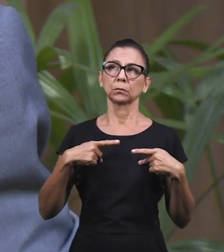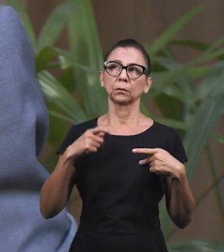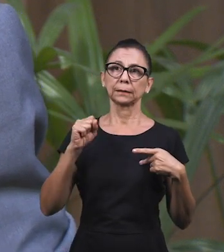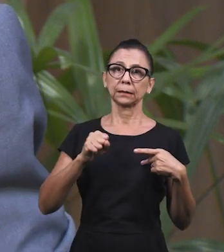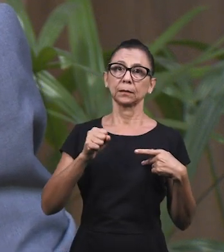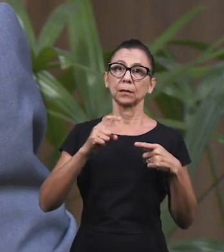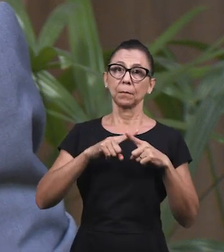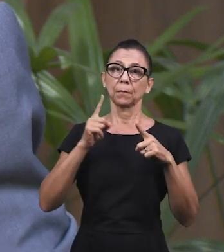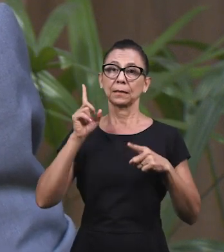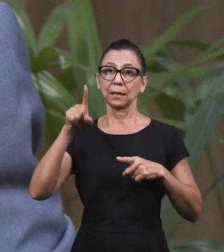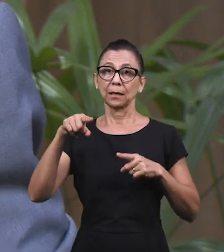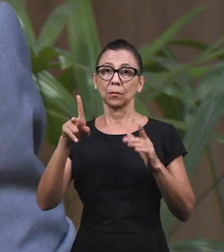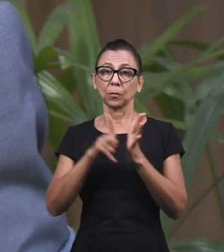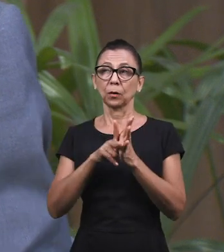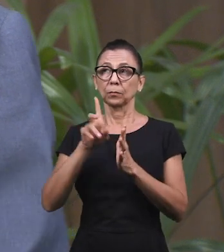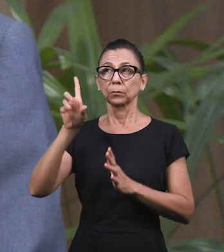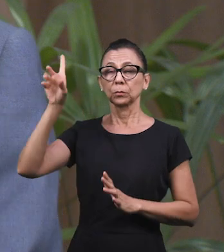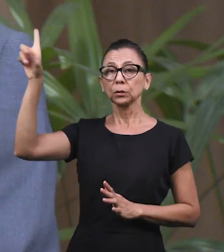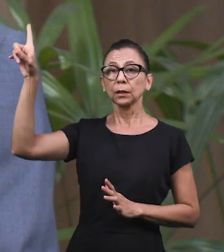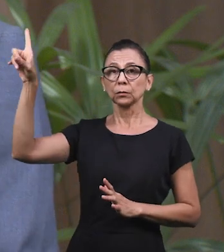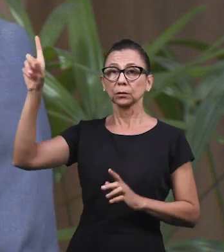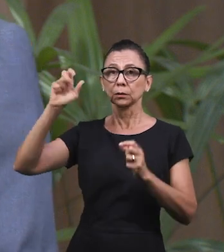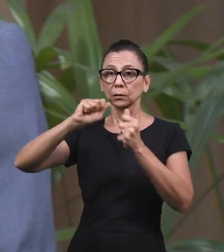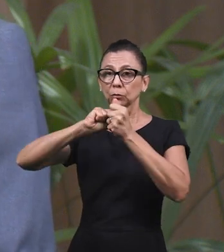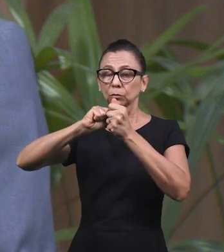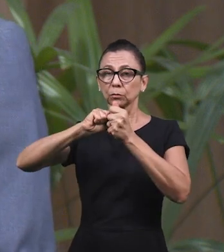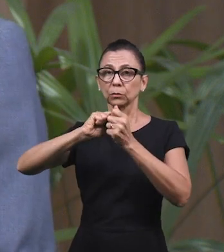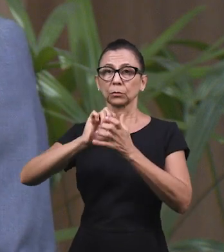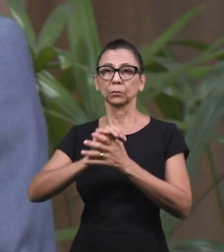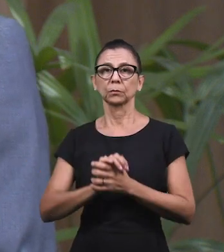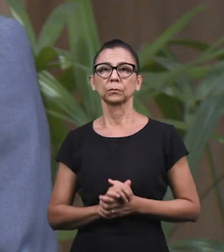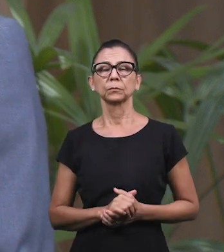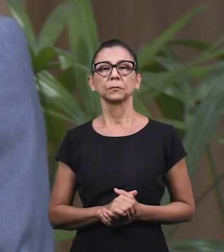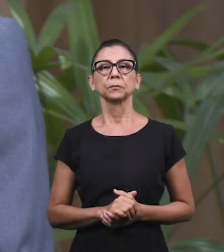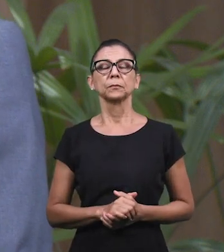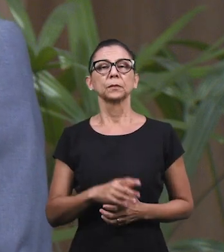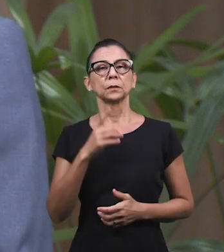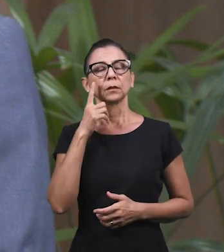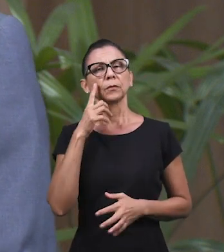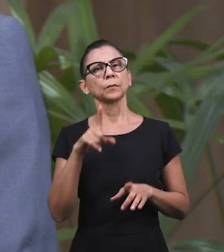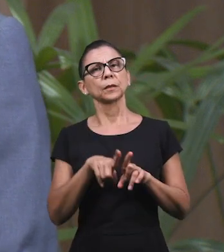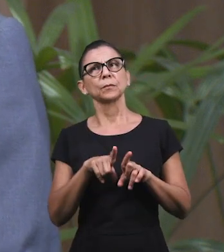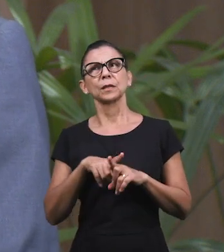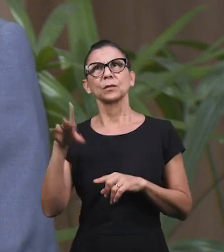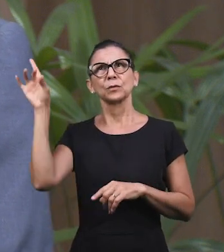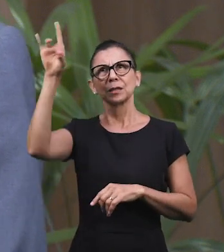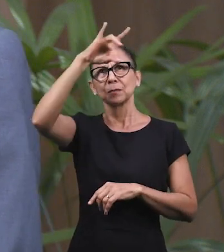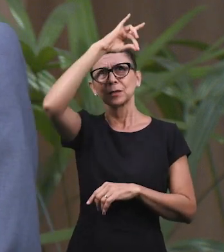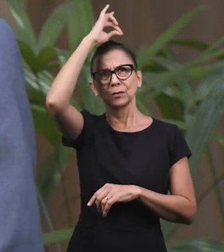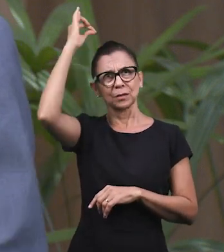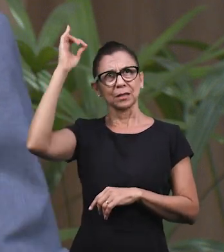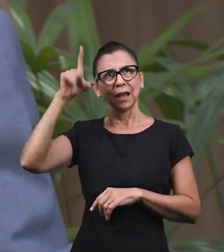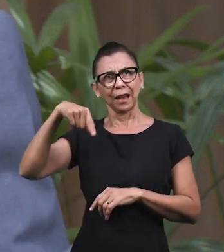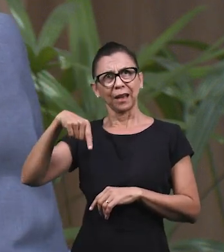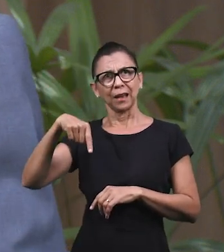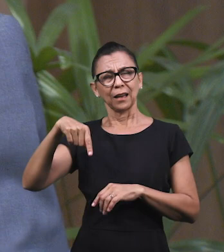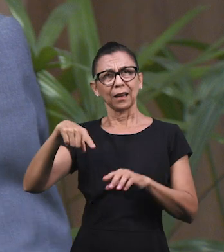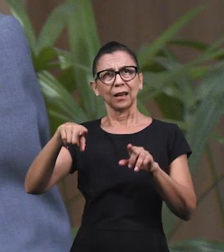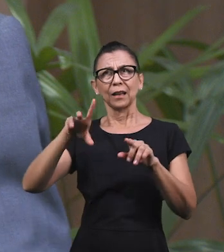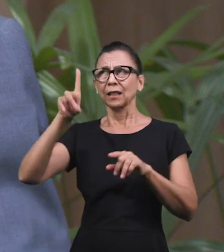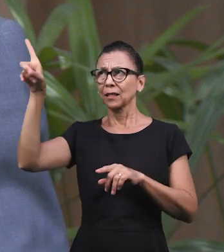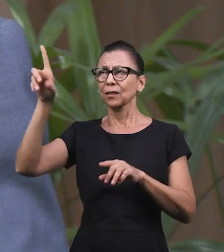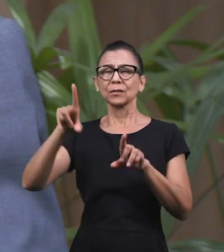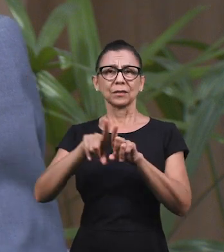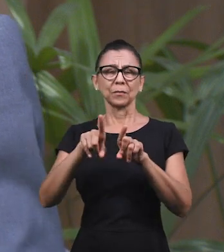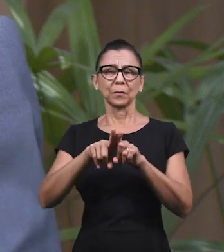Deus conosco. Emanuel é o quê? Deus conosco. Então o Espírito Santo, e nós vemos também o seguinte, mas o Espírito Santo é Deus também?